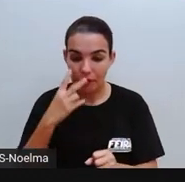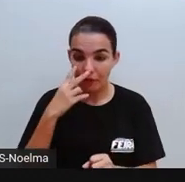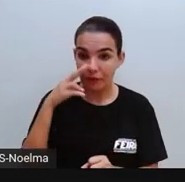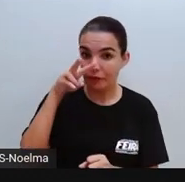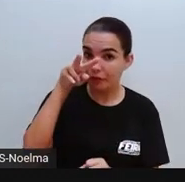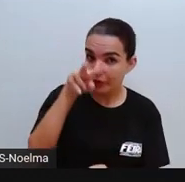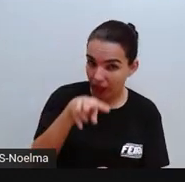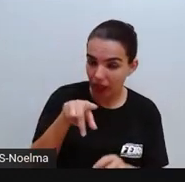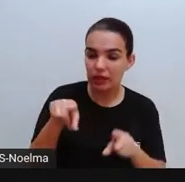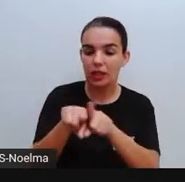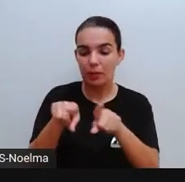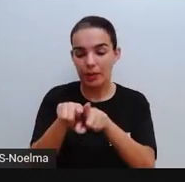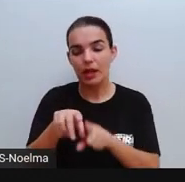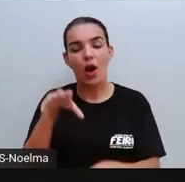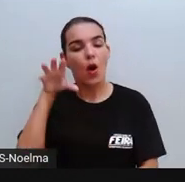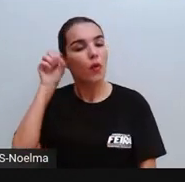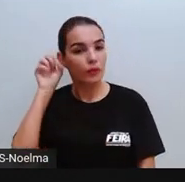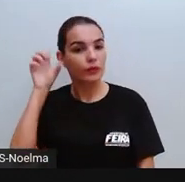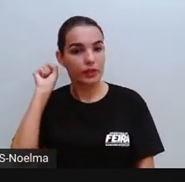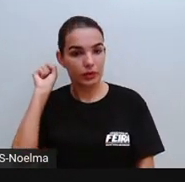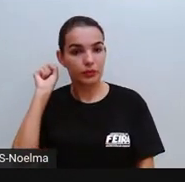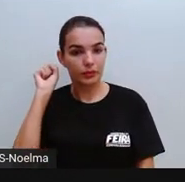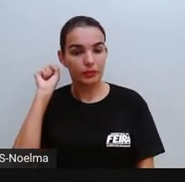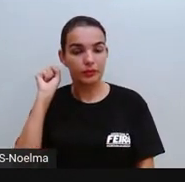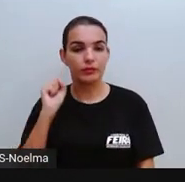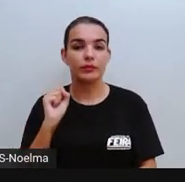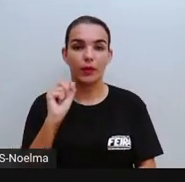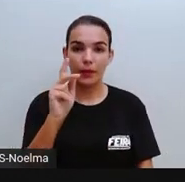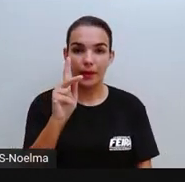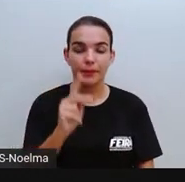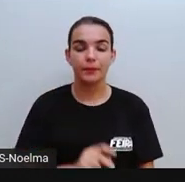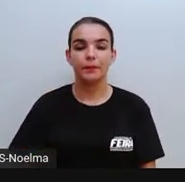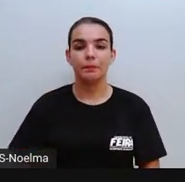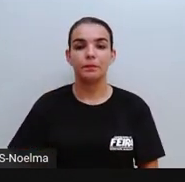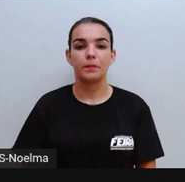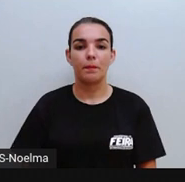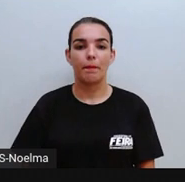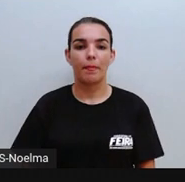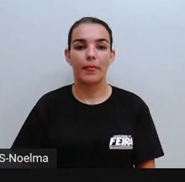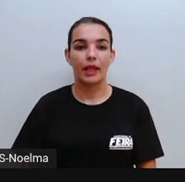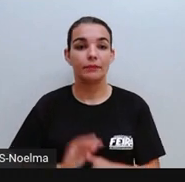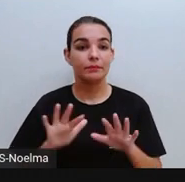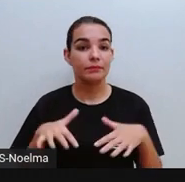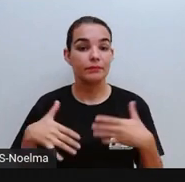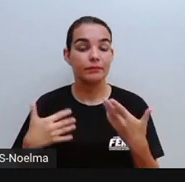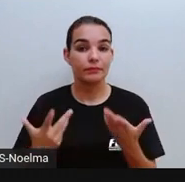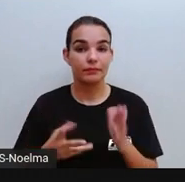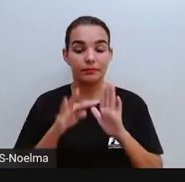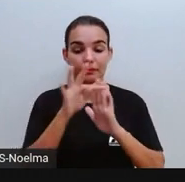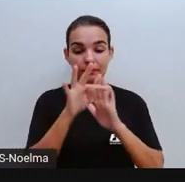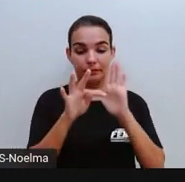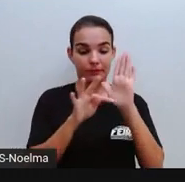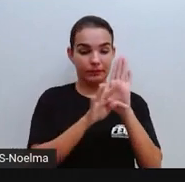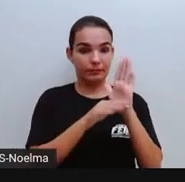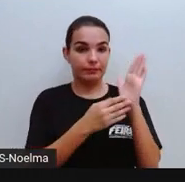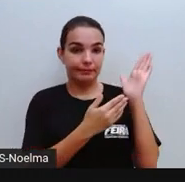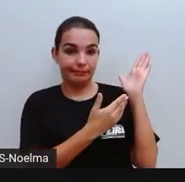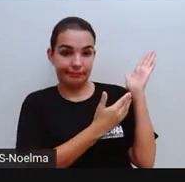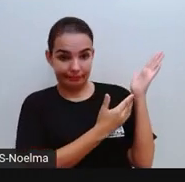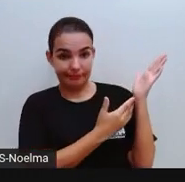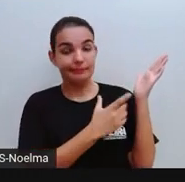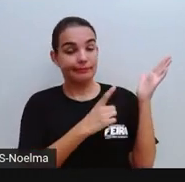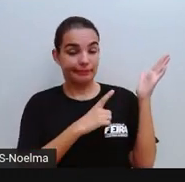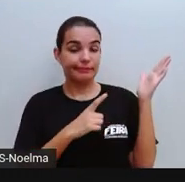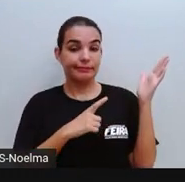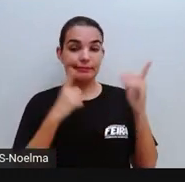certo nós também estamos ouvindo Tá então esse tipo de texto jornalístico é o